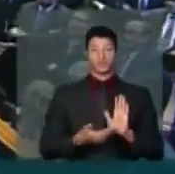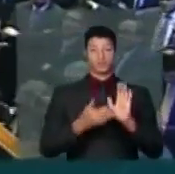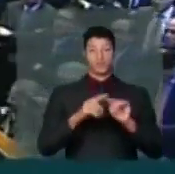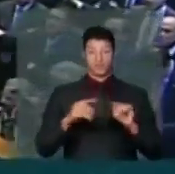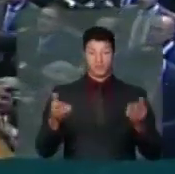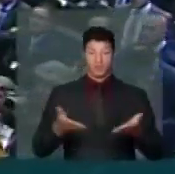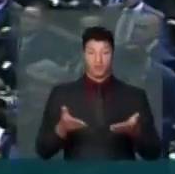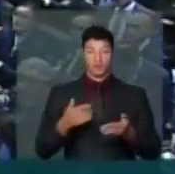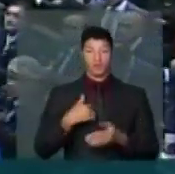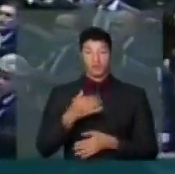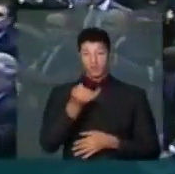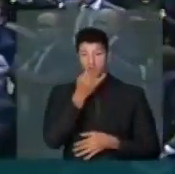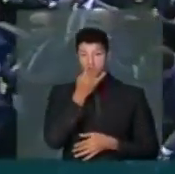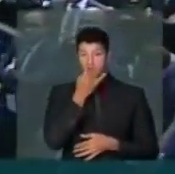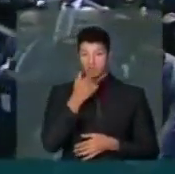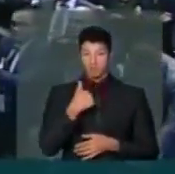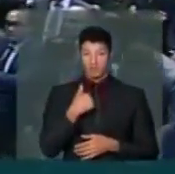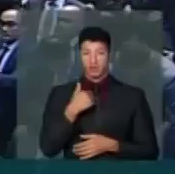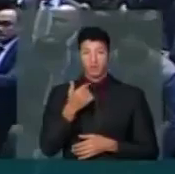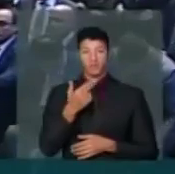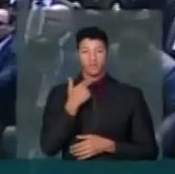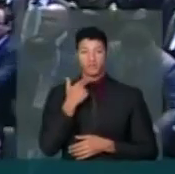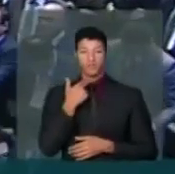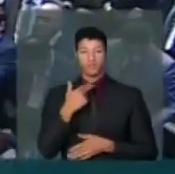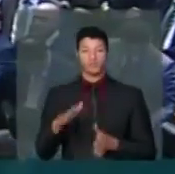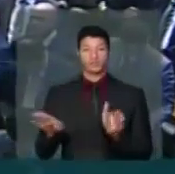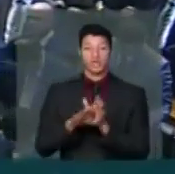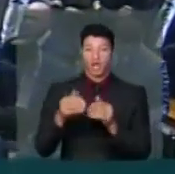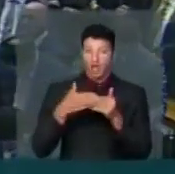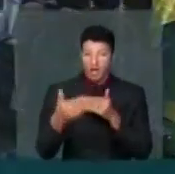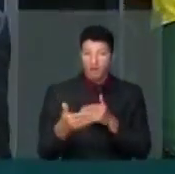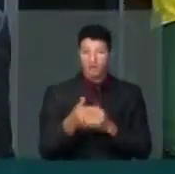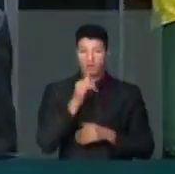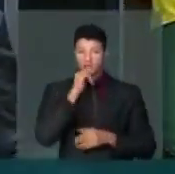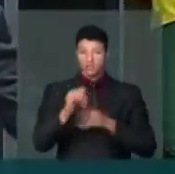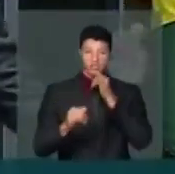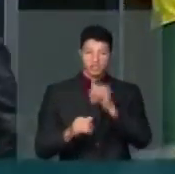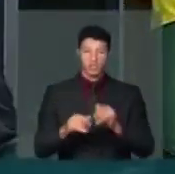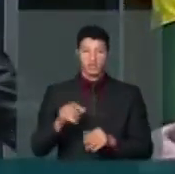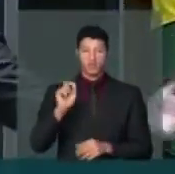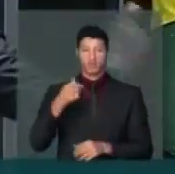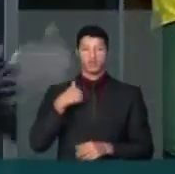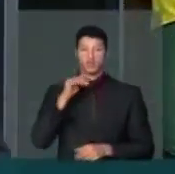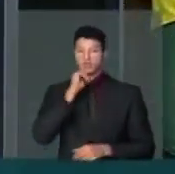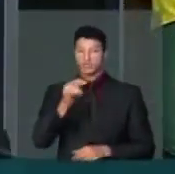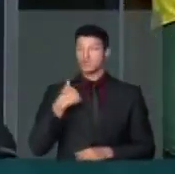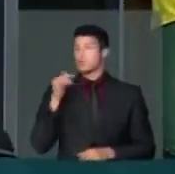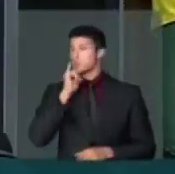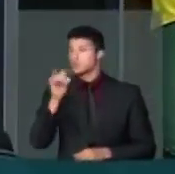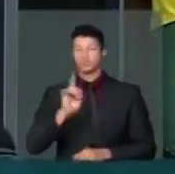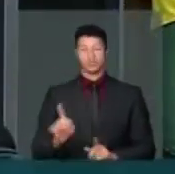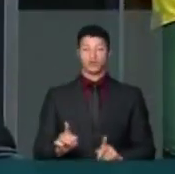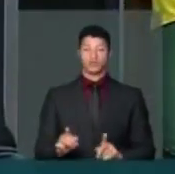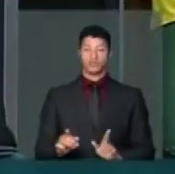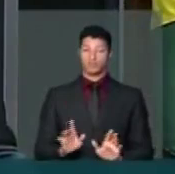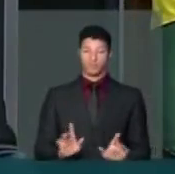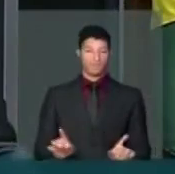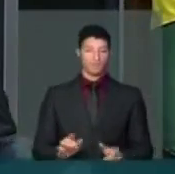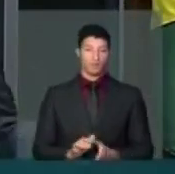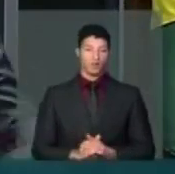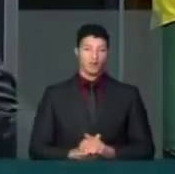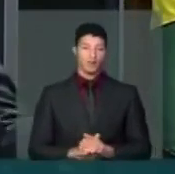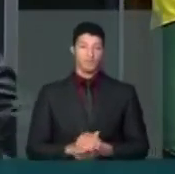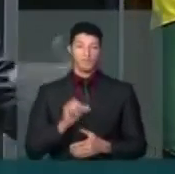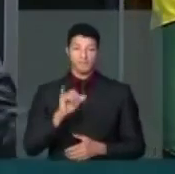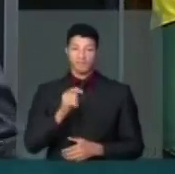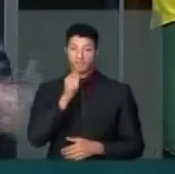Agora, perdoe-me, eu não posso chegar aqui e dizer que o que eu disse, eu não disse.